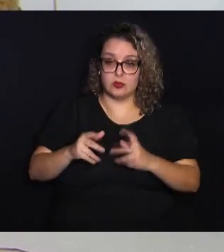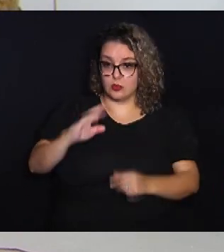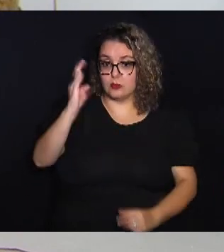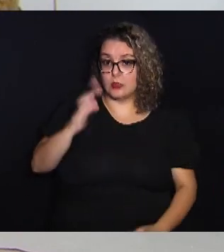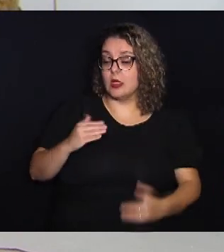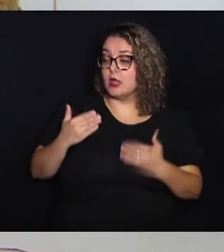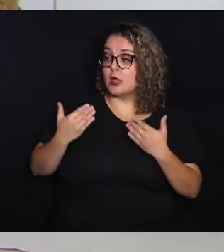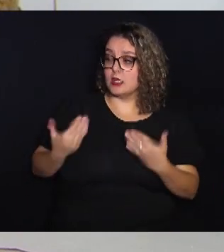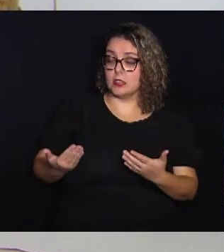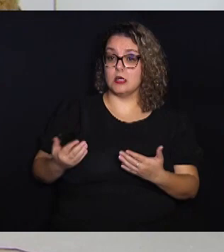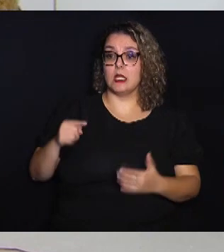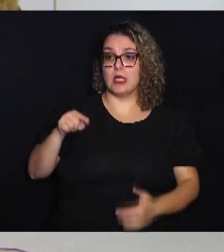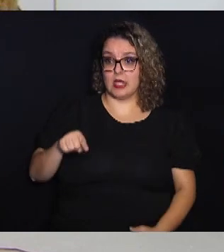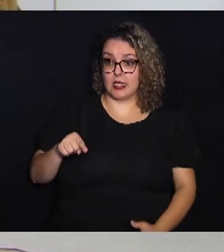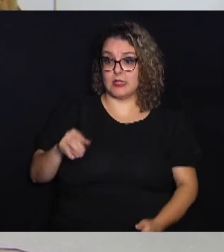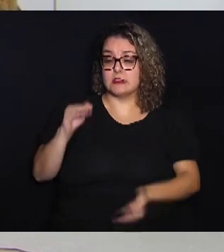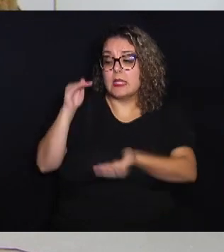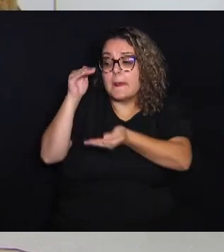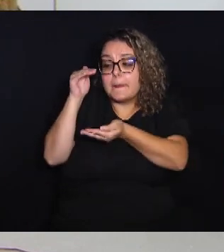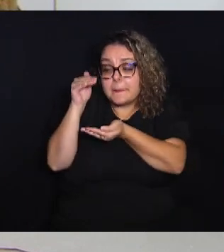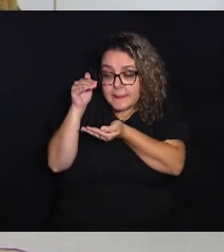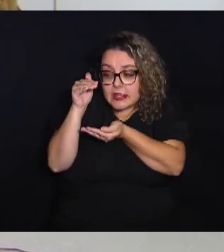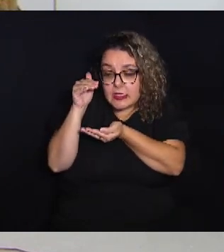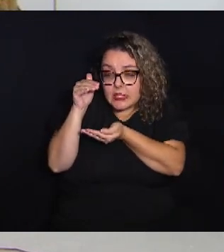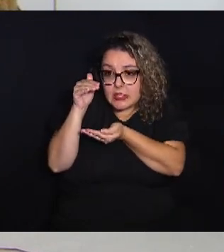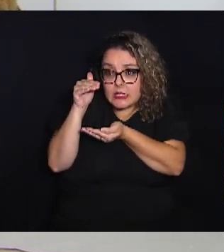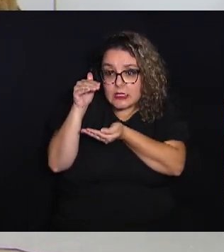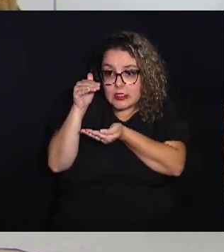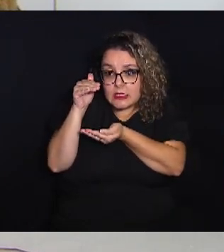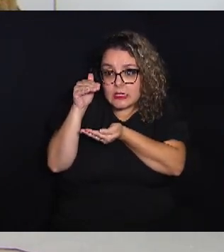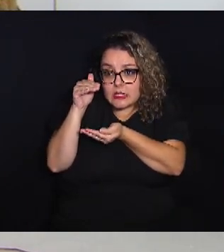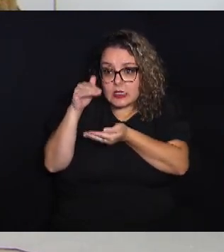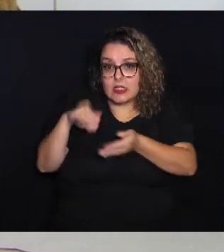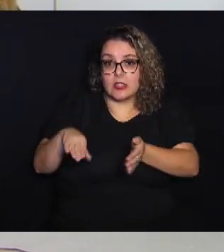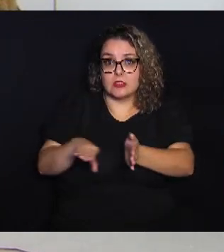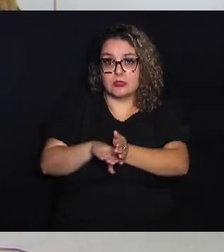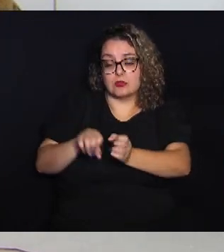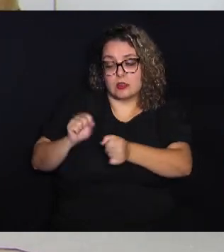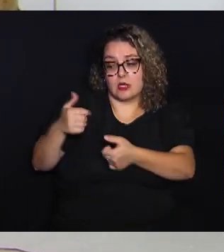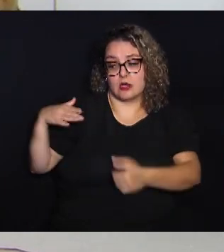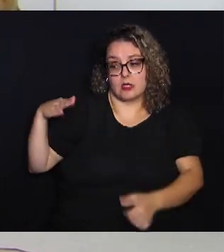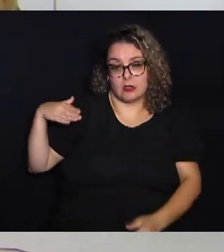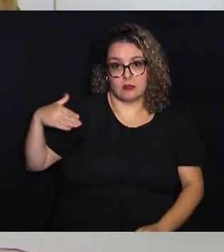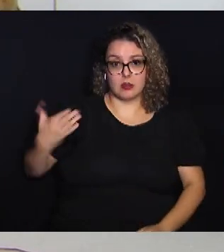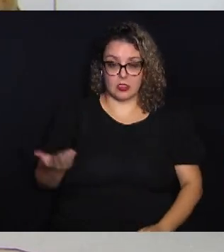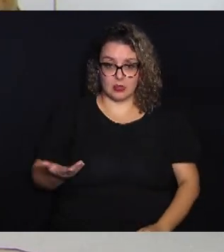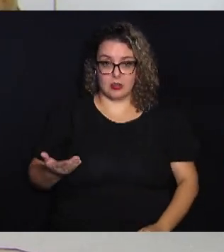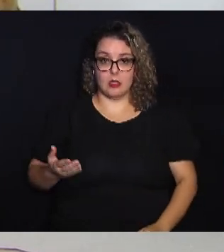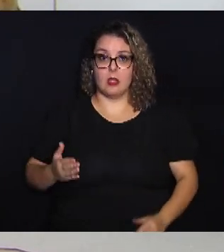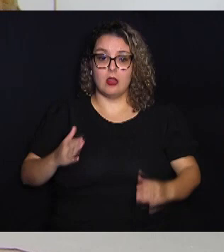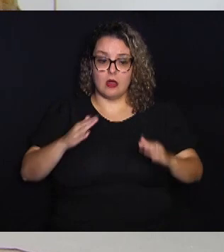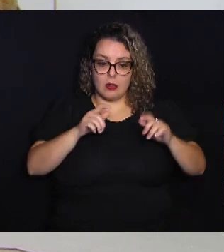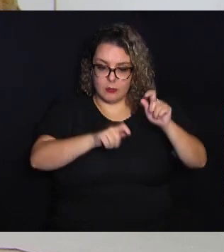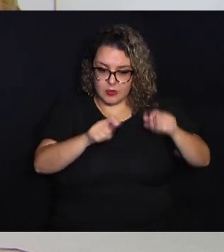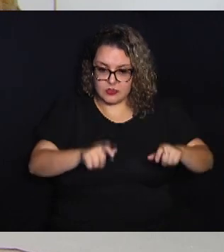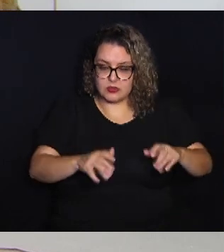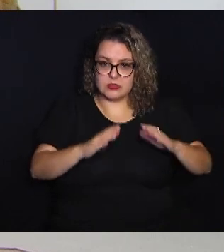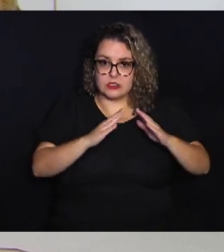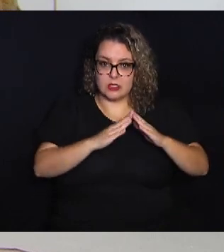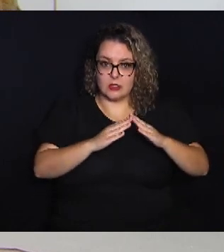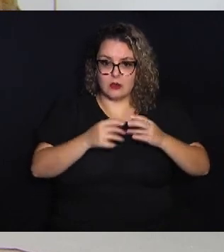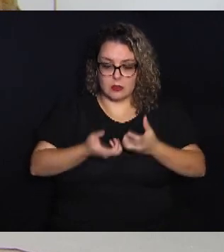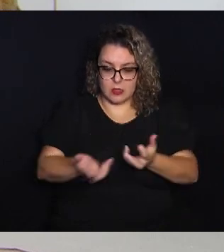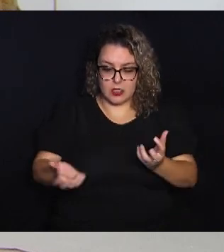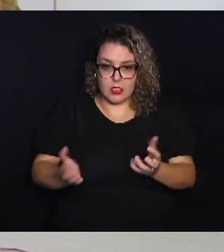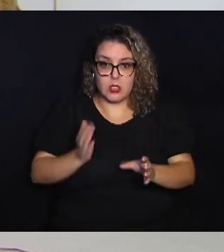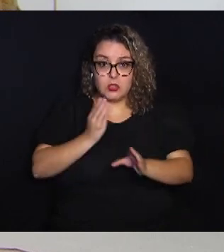Brasil. No caso, essa daqui ela é pequenininha, veio com uma fratura. A pessoa que está em casa ou